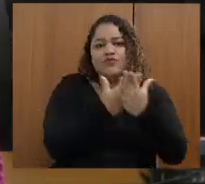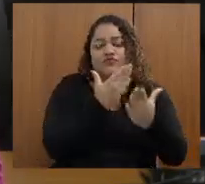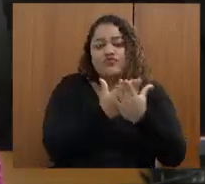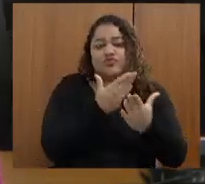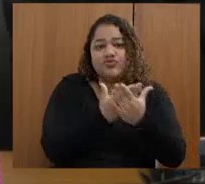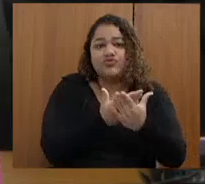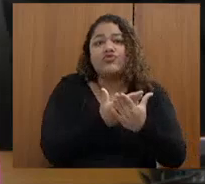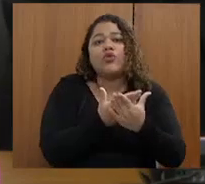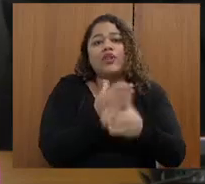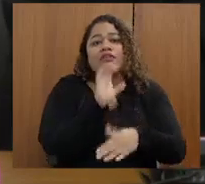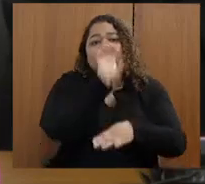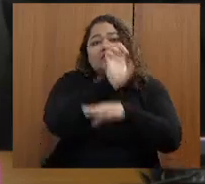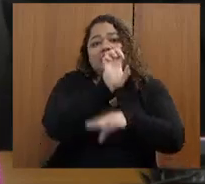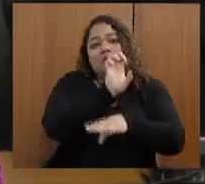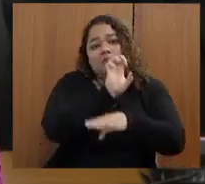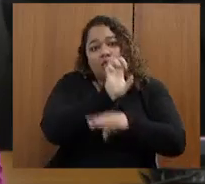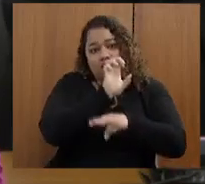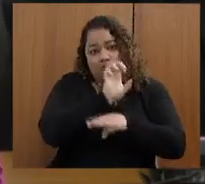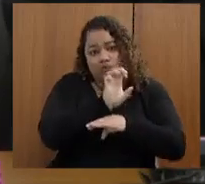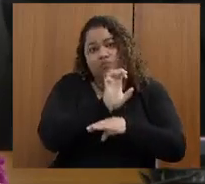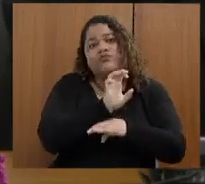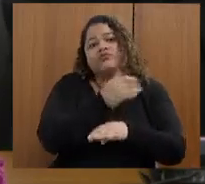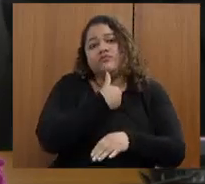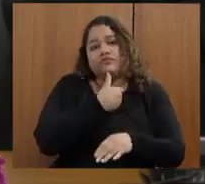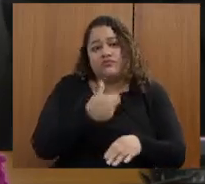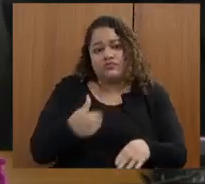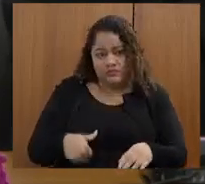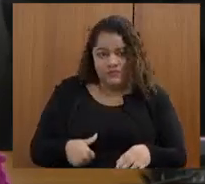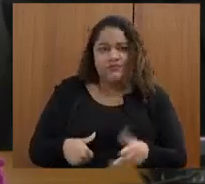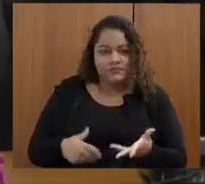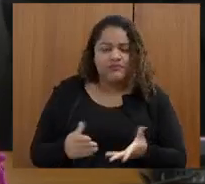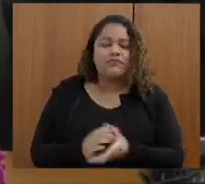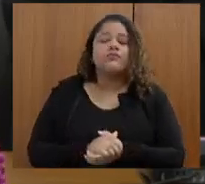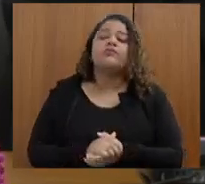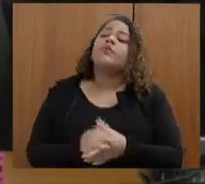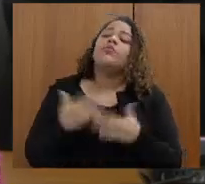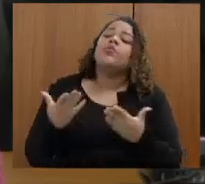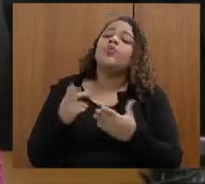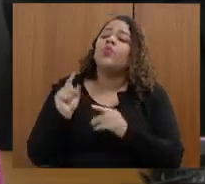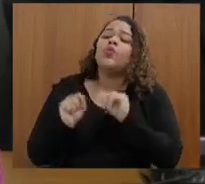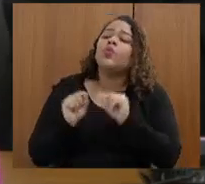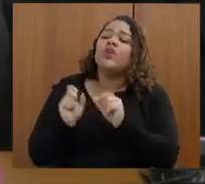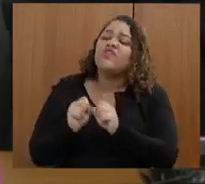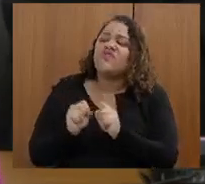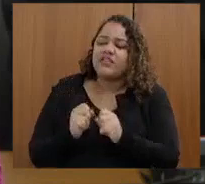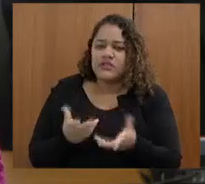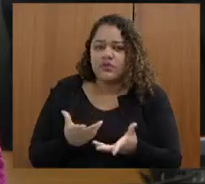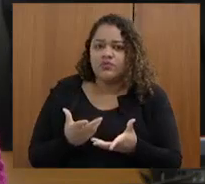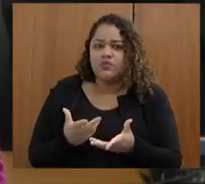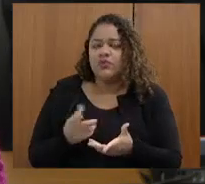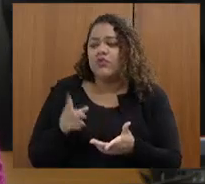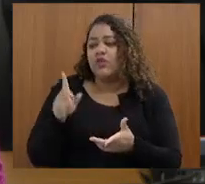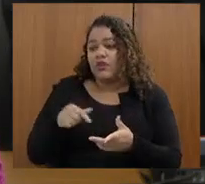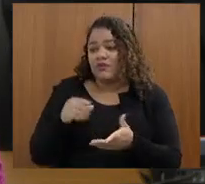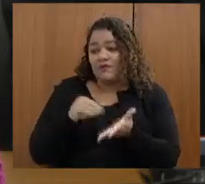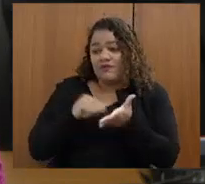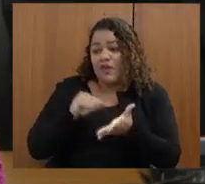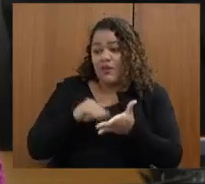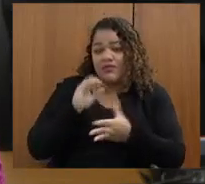quais as propostas e medidas concretas primeiro tema então né sobre a questão da insegurança